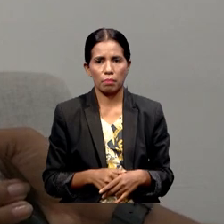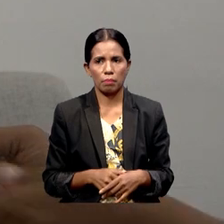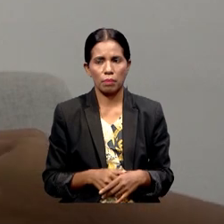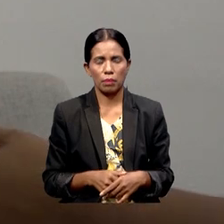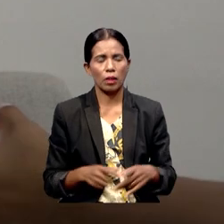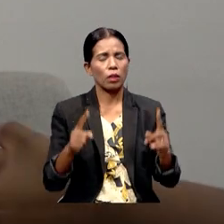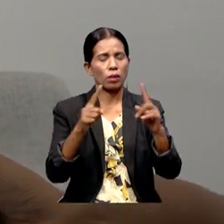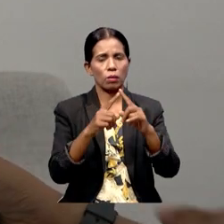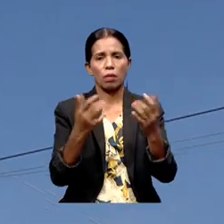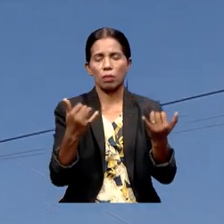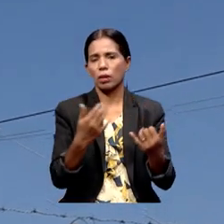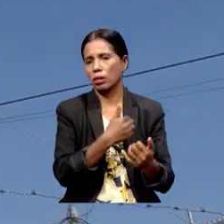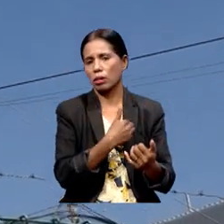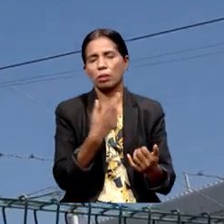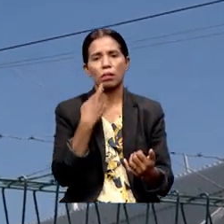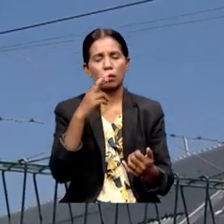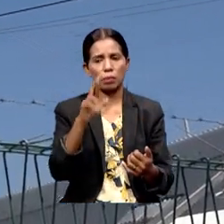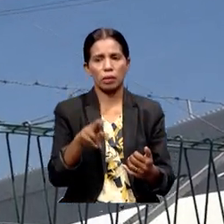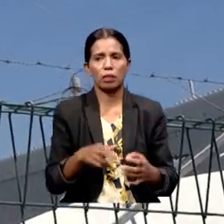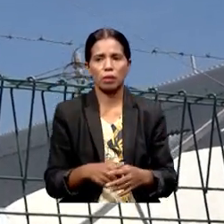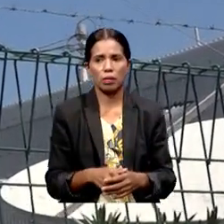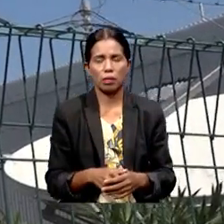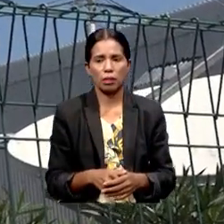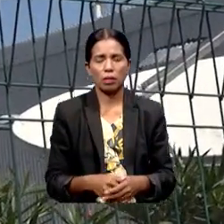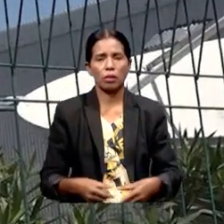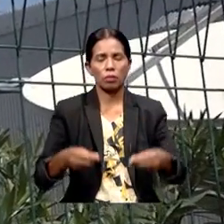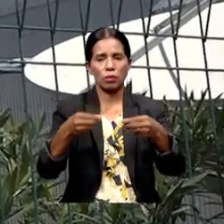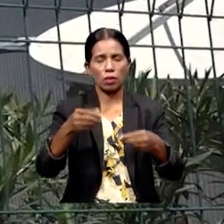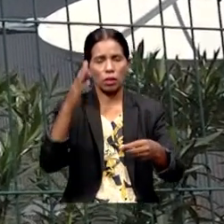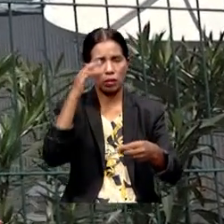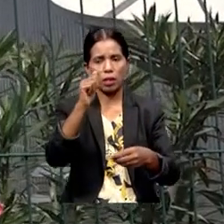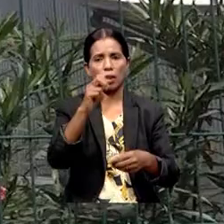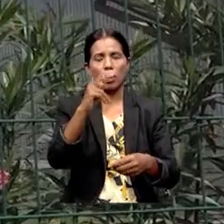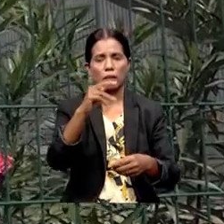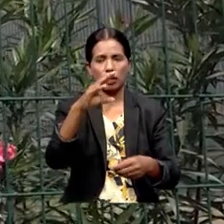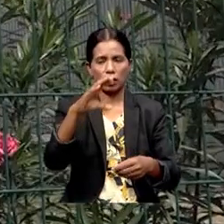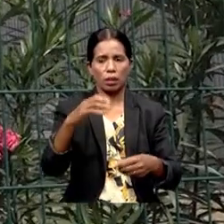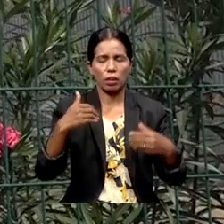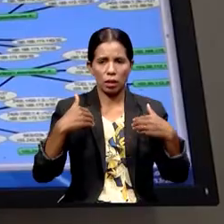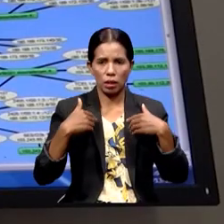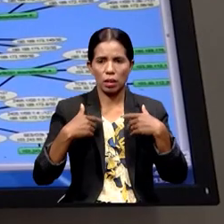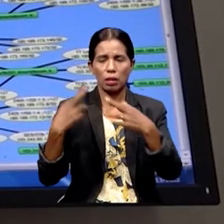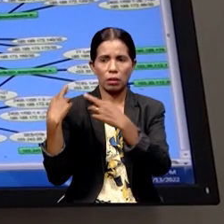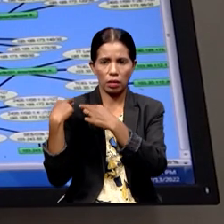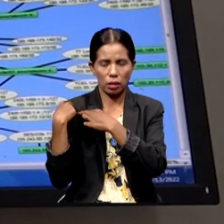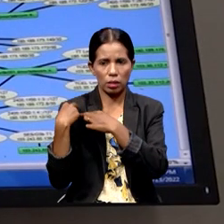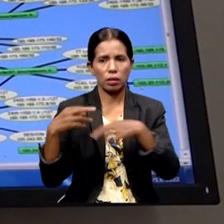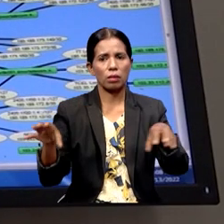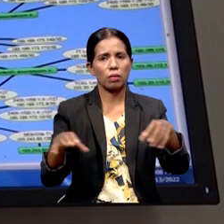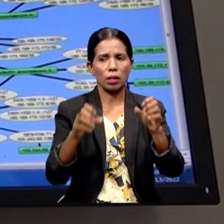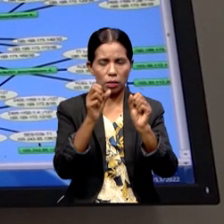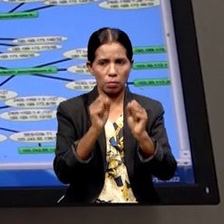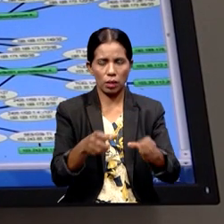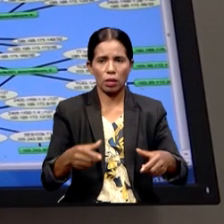tu agora sira gidi resposta tani kum jo fono ense tam ense me iha knar para bele